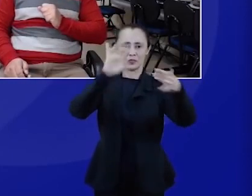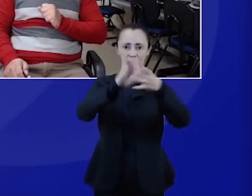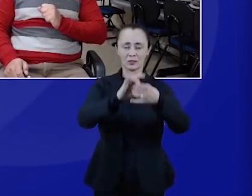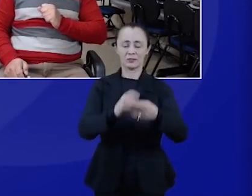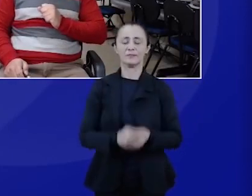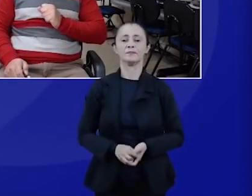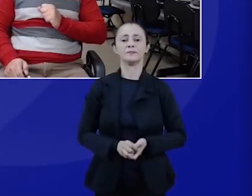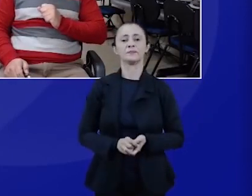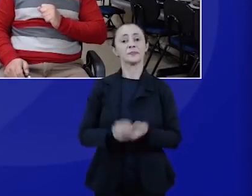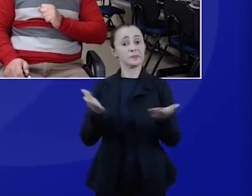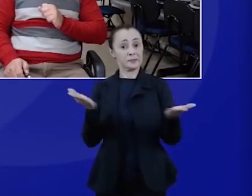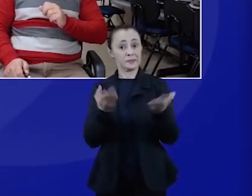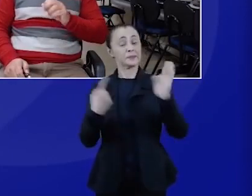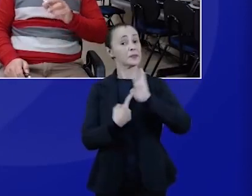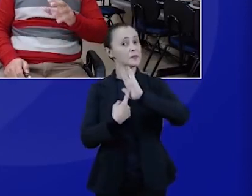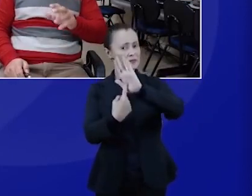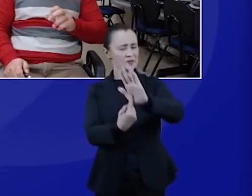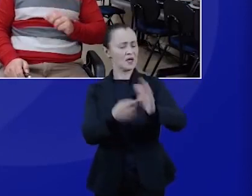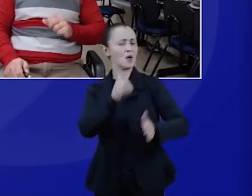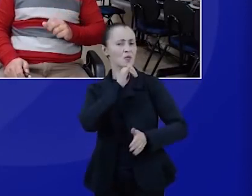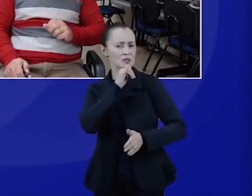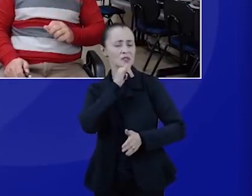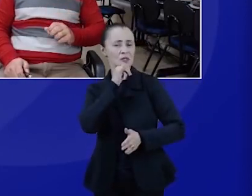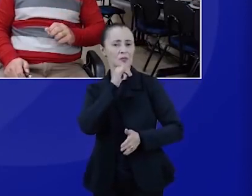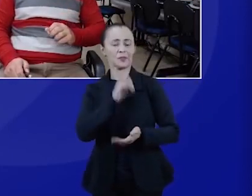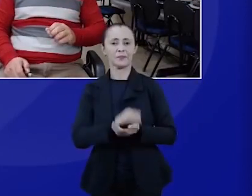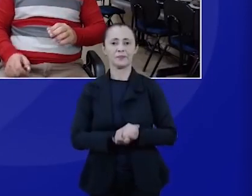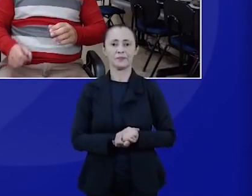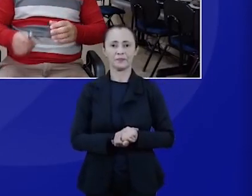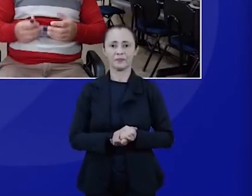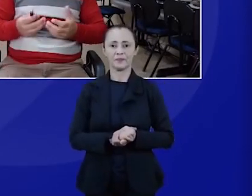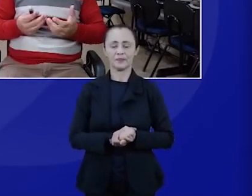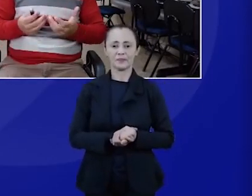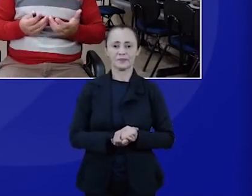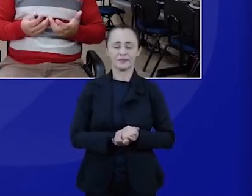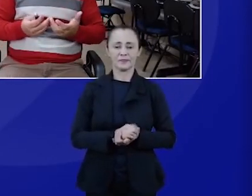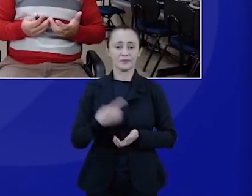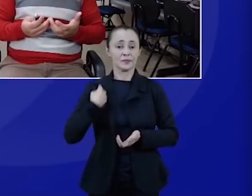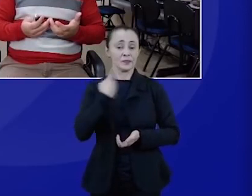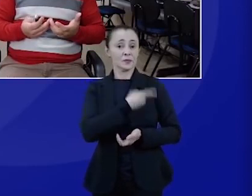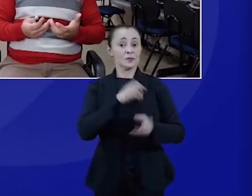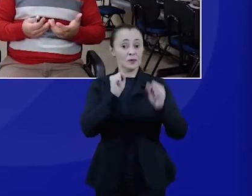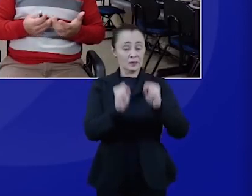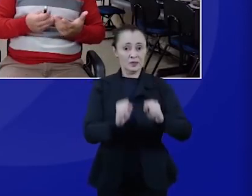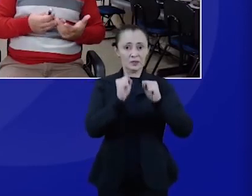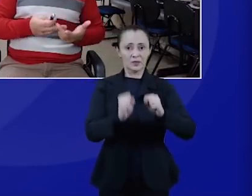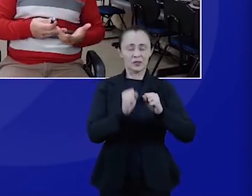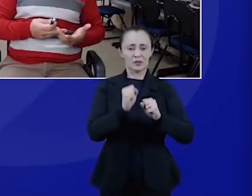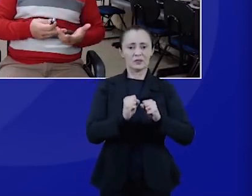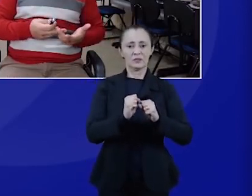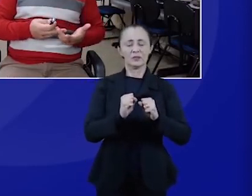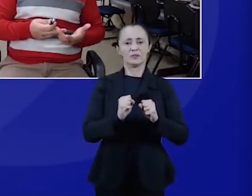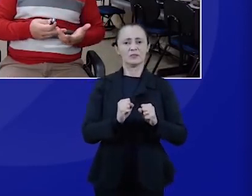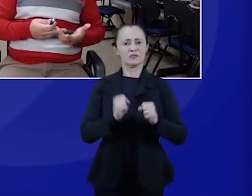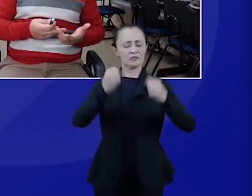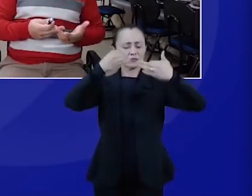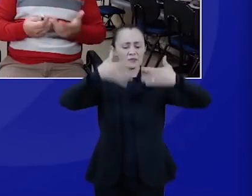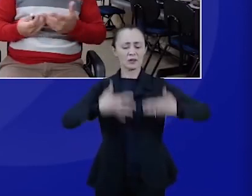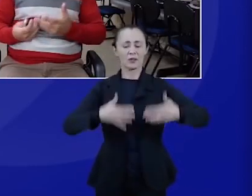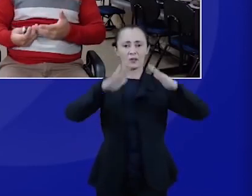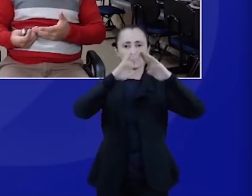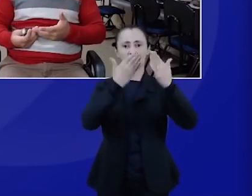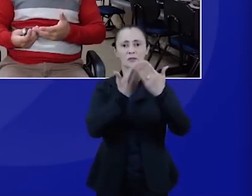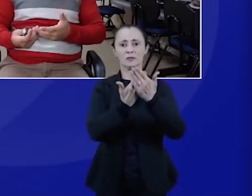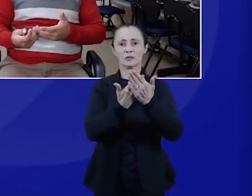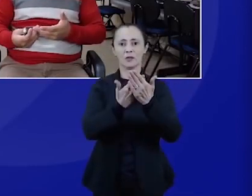apresentar alguns exemplos para vocês? Observa comigo. Nós podemos falar sobre as escolas do campo e